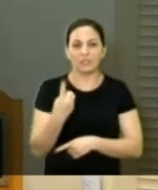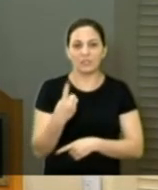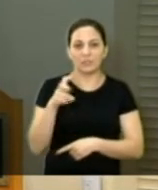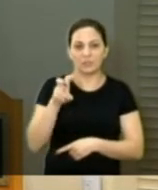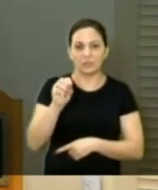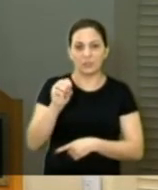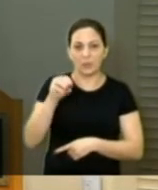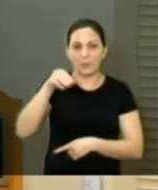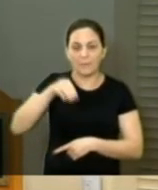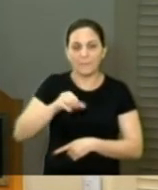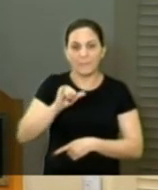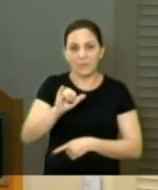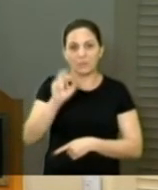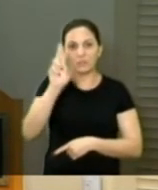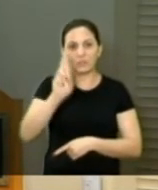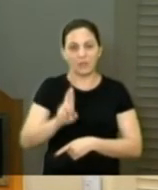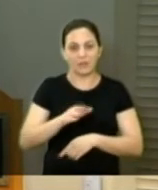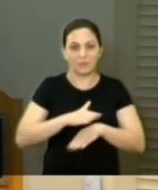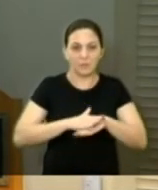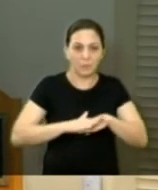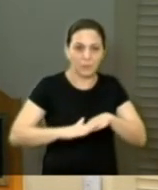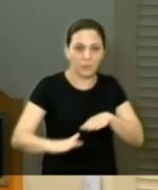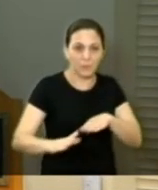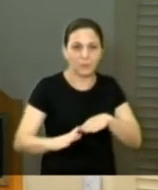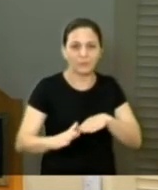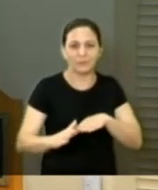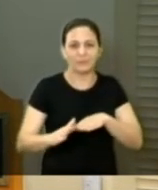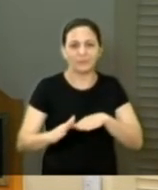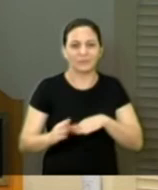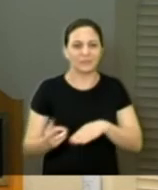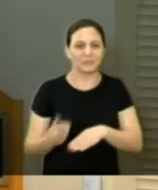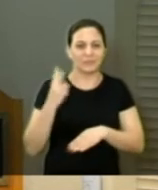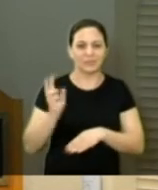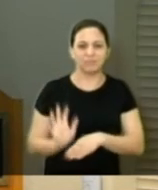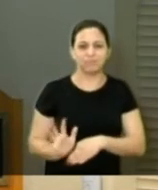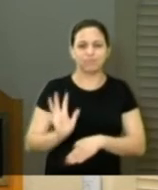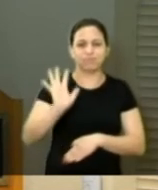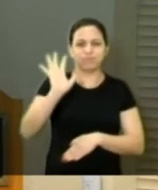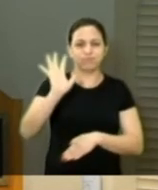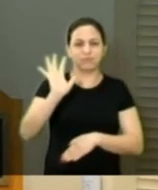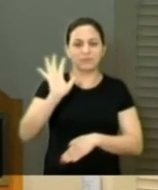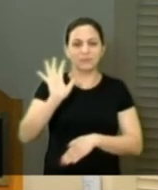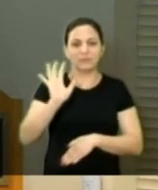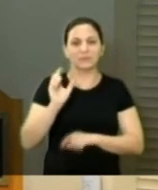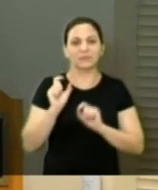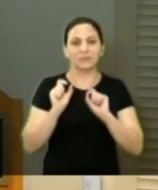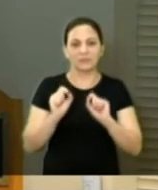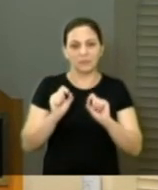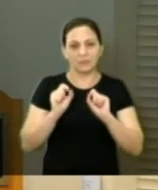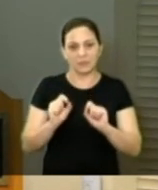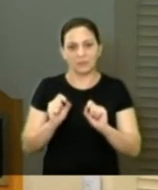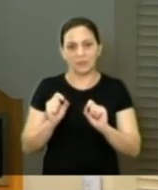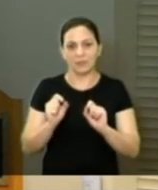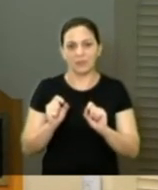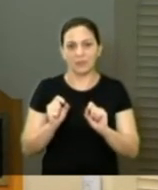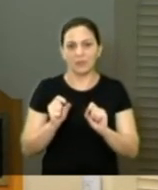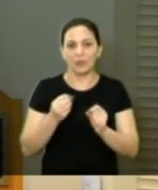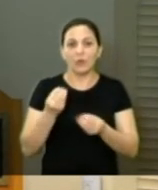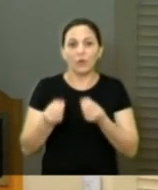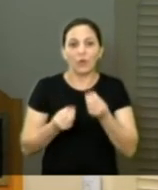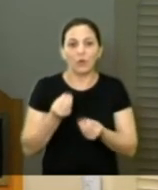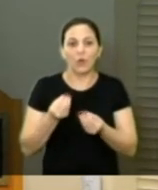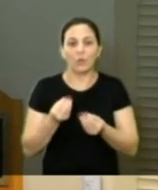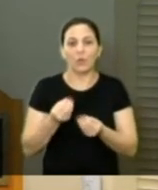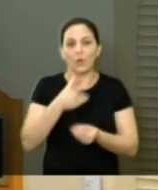150 milhões. Então, é sem dúvida nenhuma um valor bastante significativo, né? E de onde que